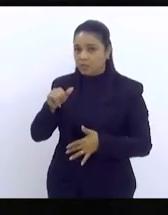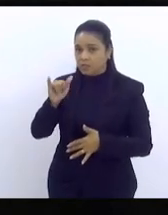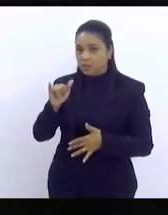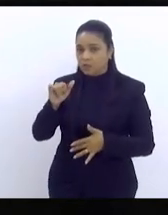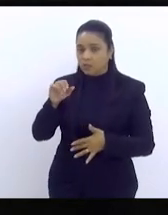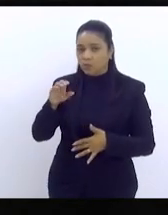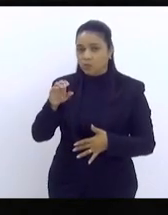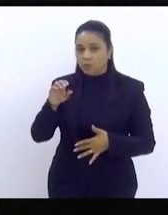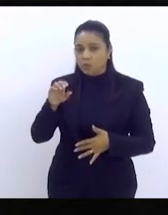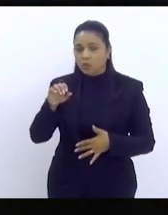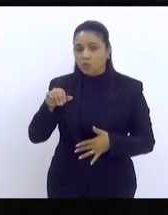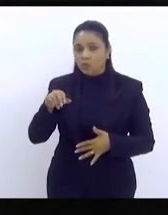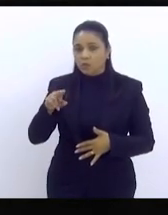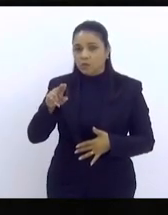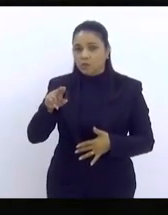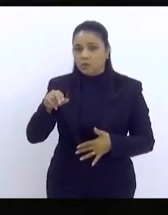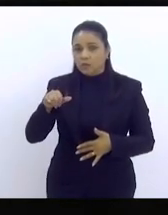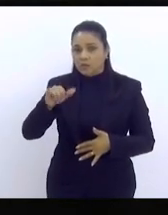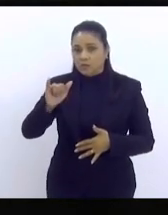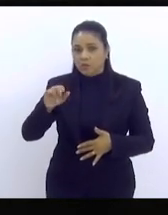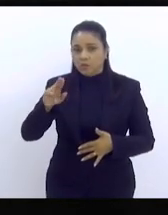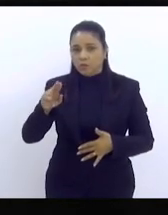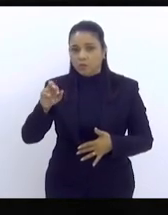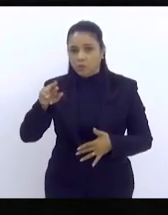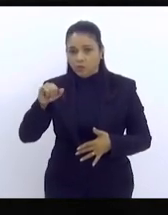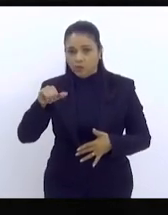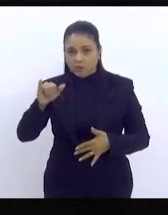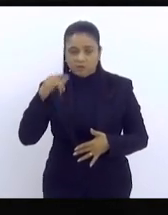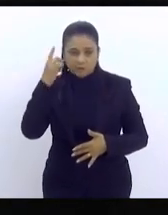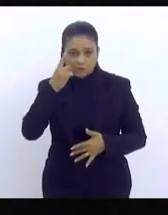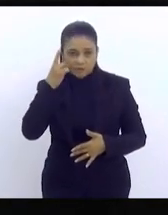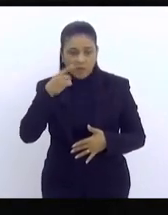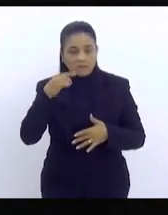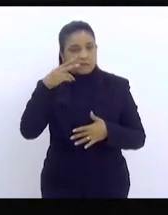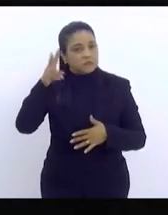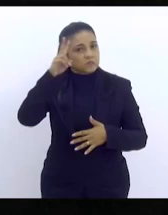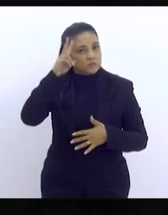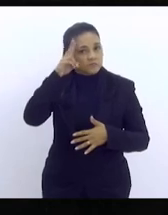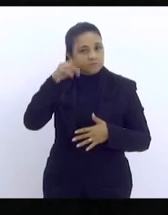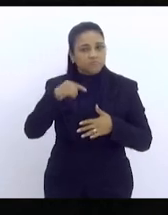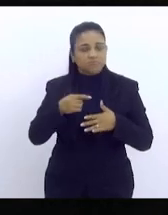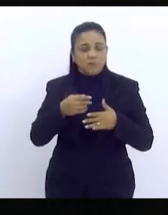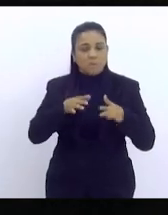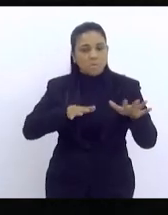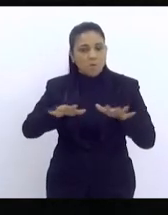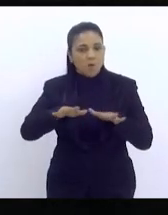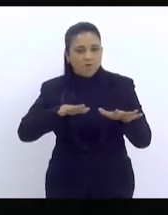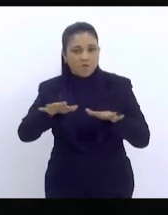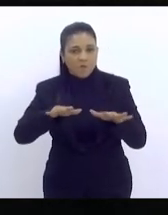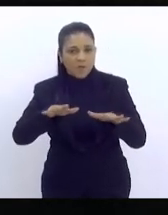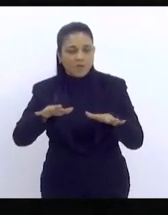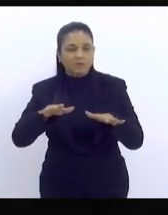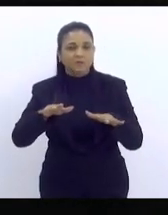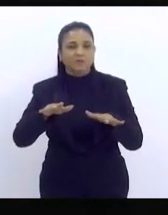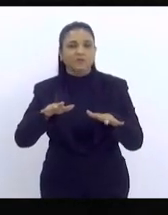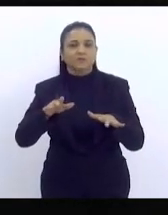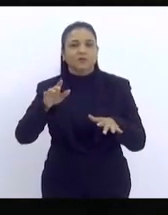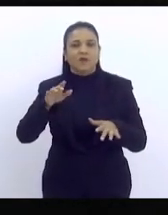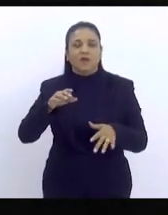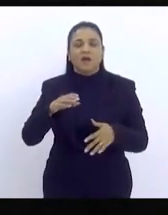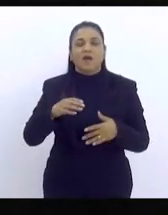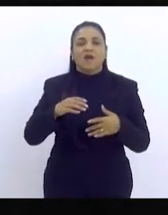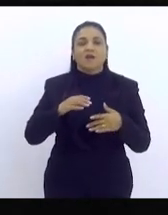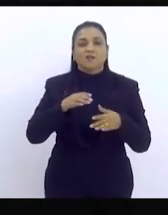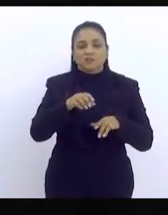na segunda-feira lançamos o movimento RJ solo preto e indígena que